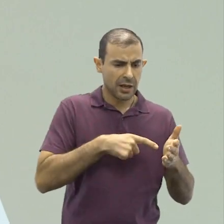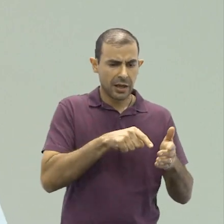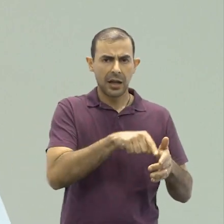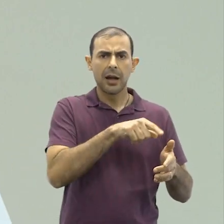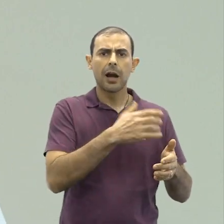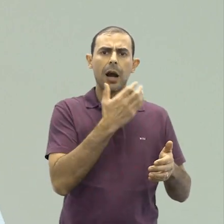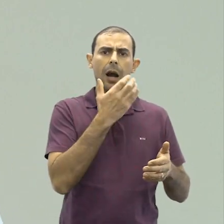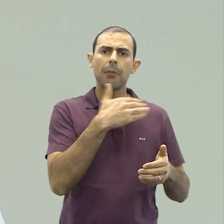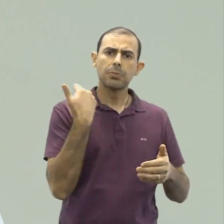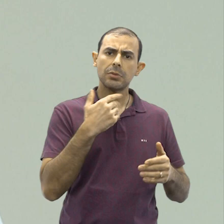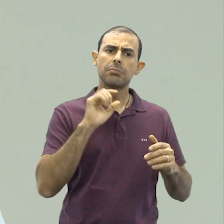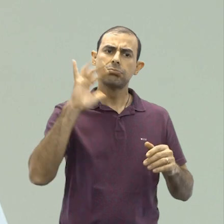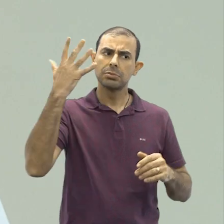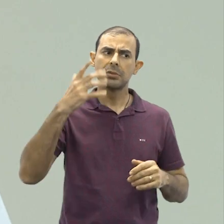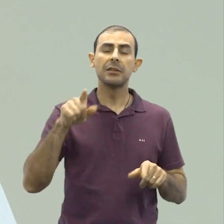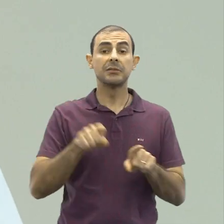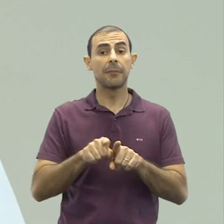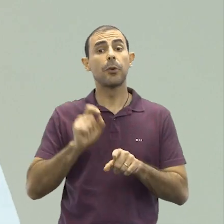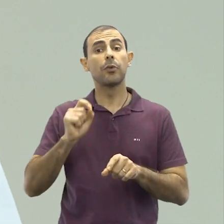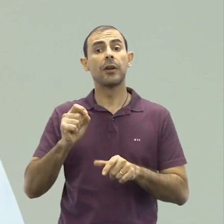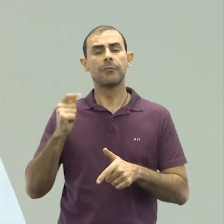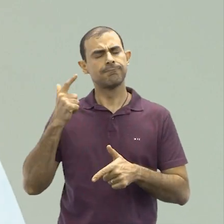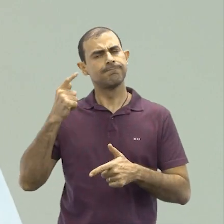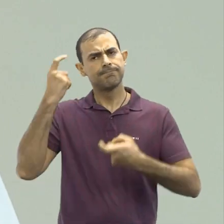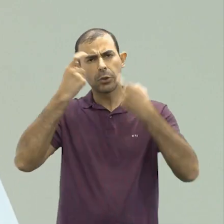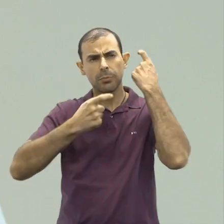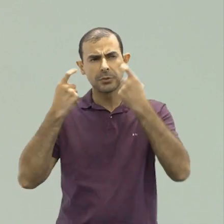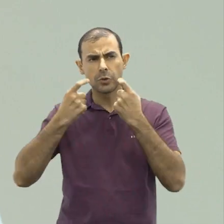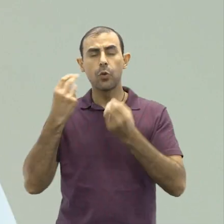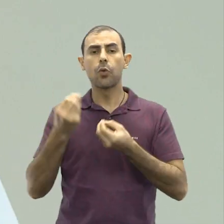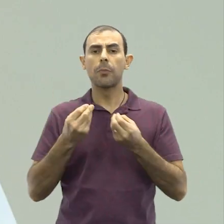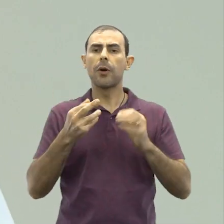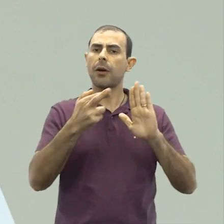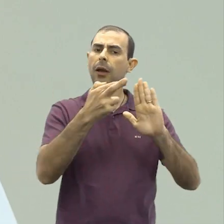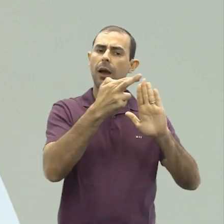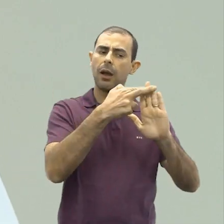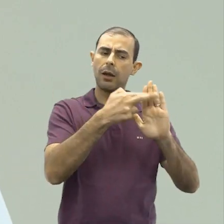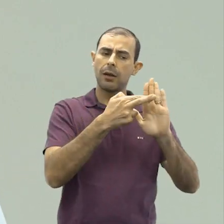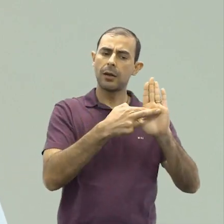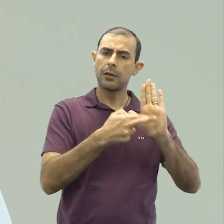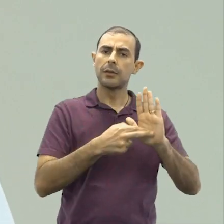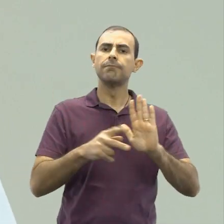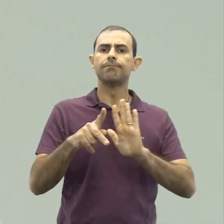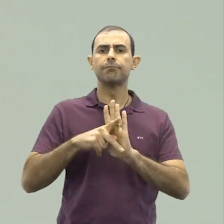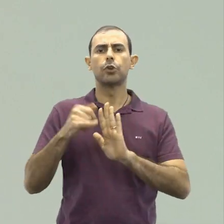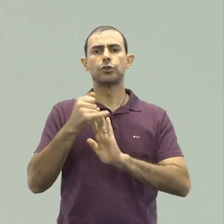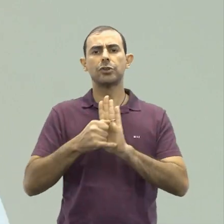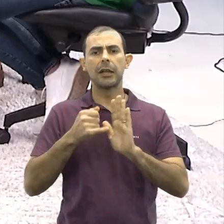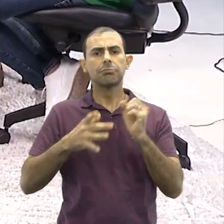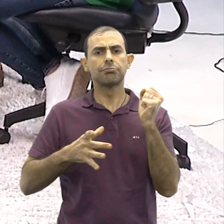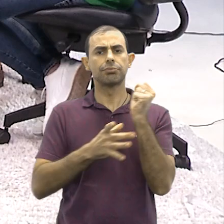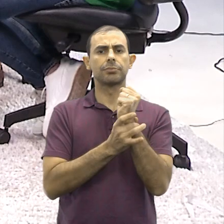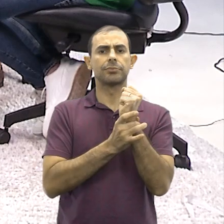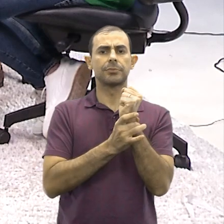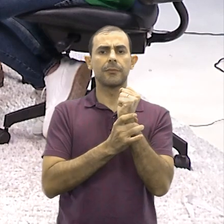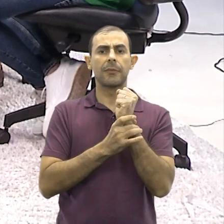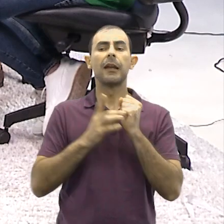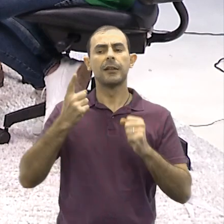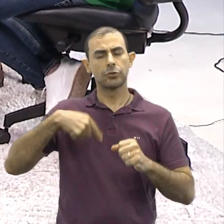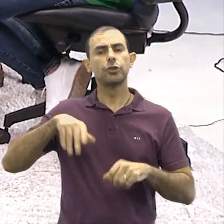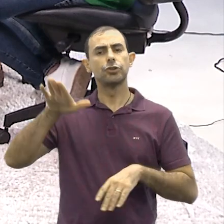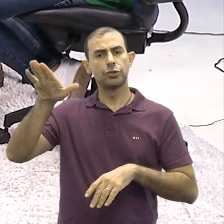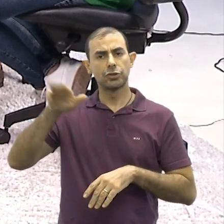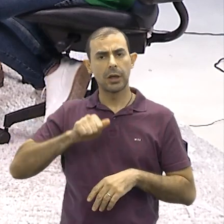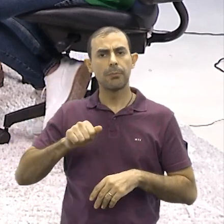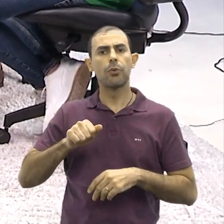da Farmácia, da Câmara Municipal, criar-se um projeto para que trouxesse segurança. Buscamos o CRMV,